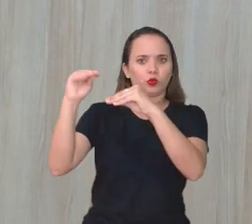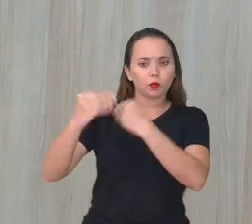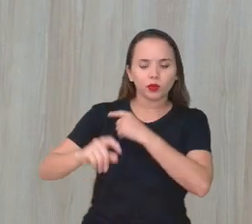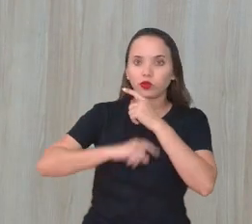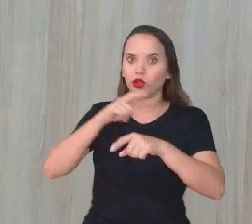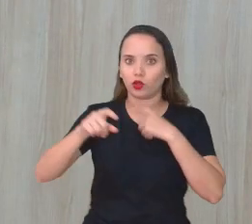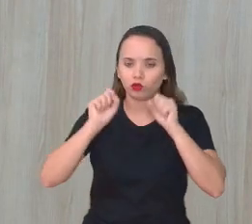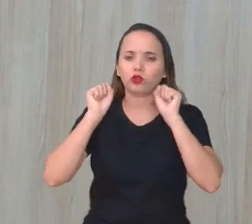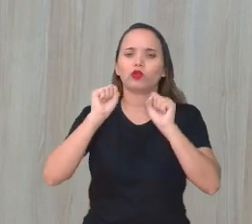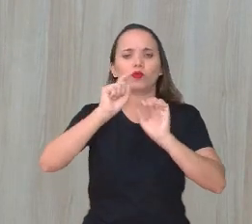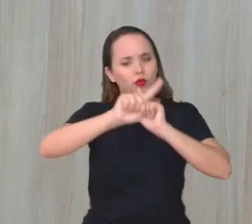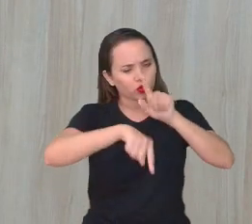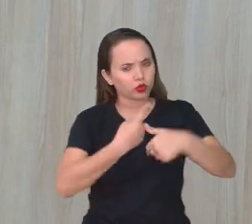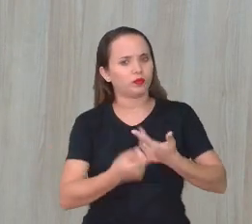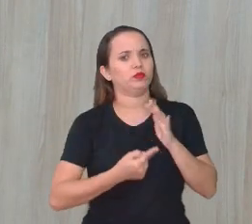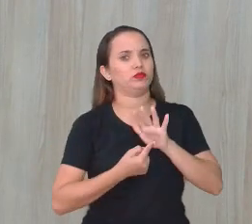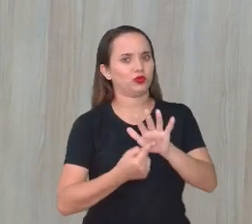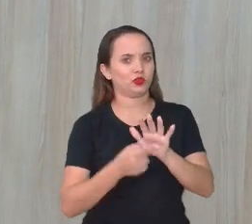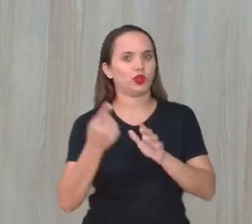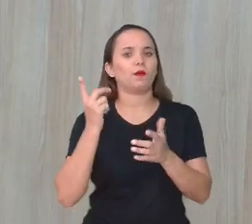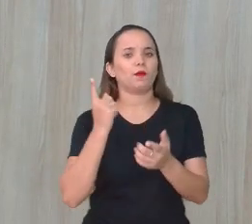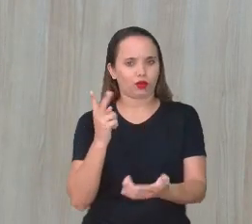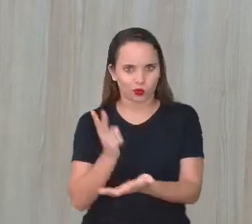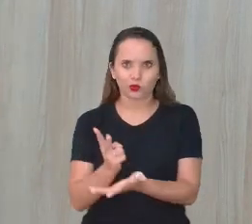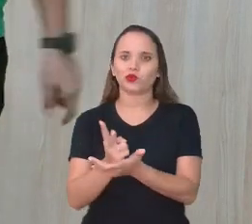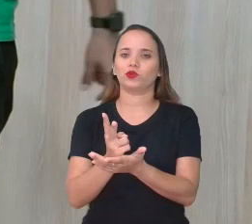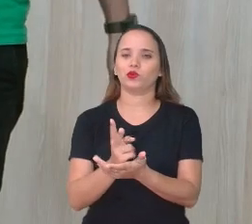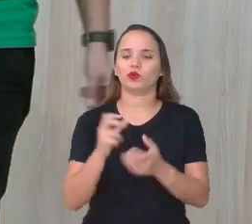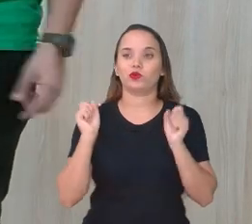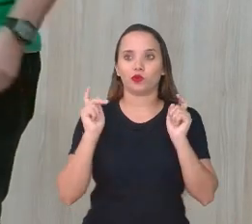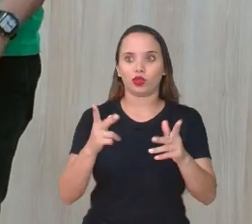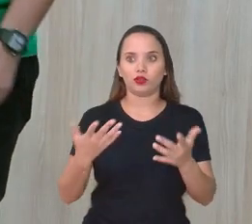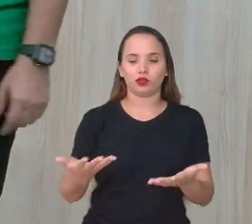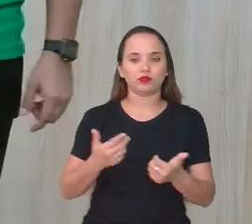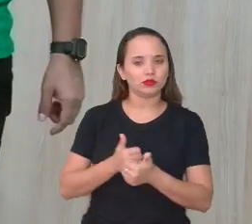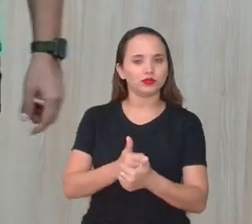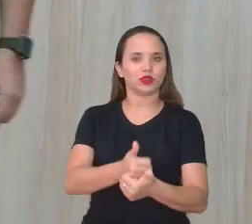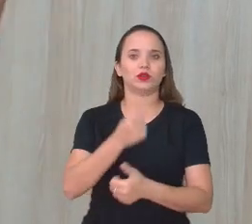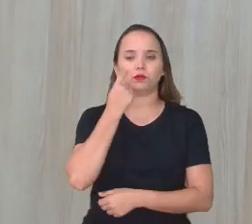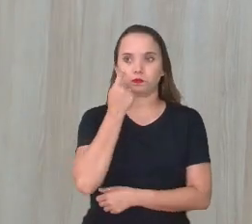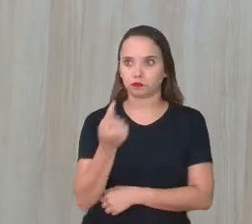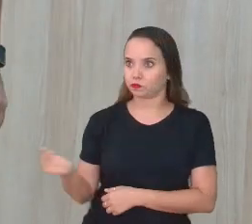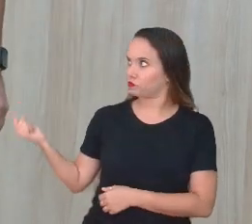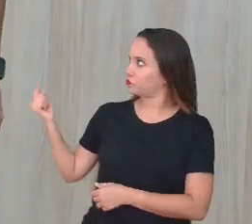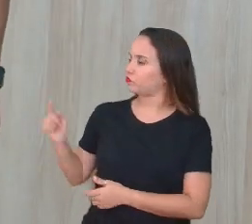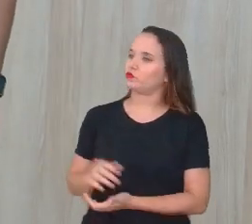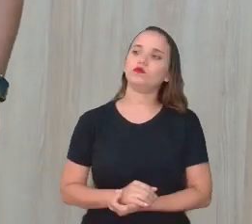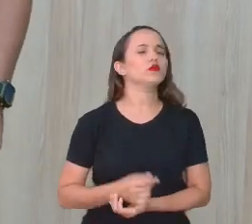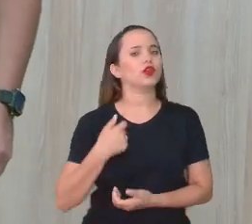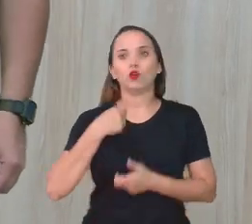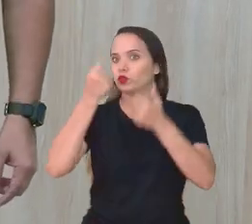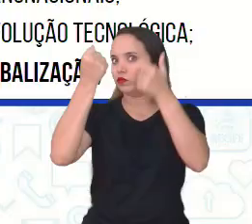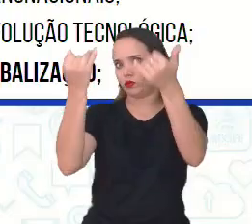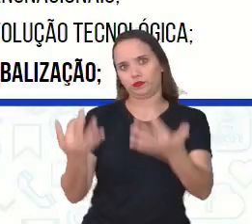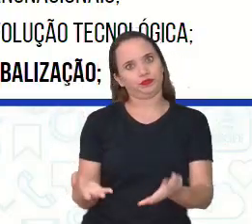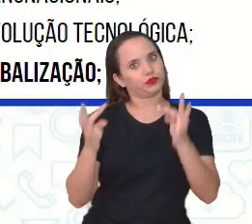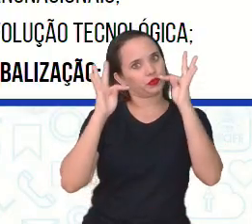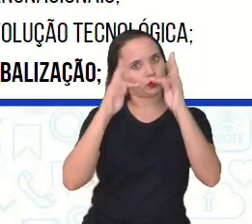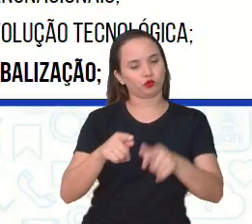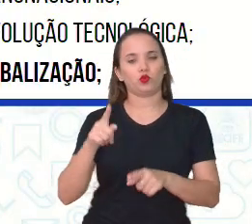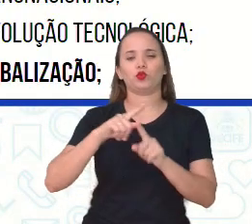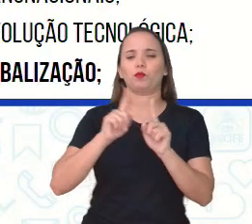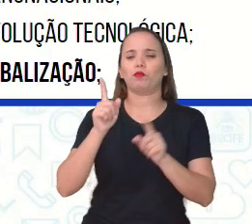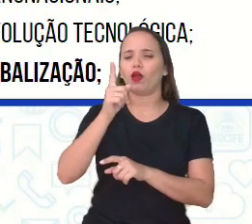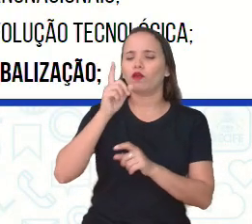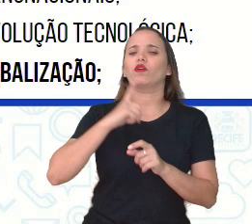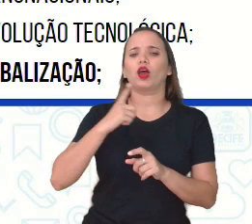próxima aula, sem problema, que vai ter continuidade, beleza? Seguindo aqui, eu trouxe Não vou falar todas, mas vai chegar aí na tela para você. Você